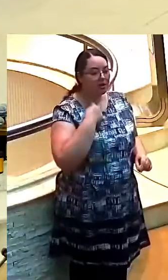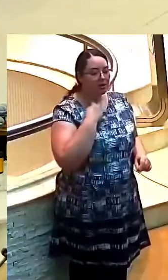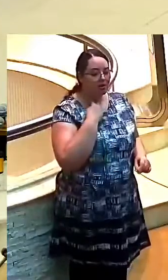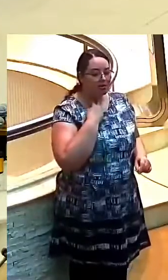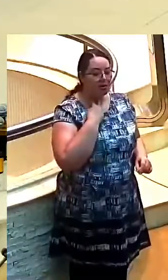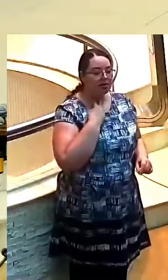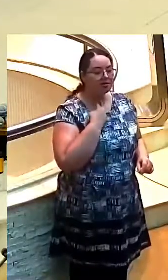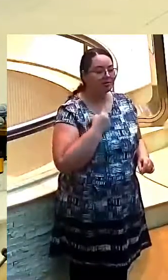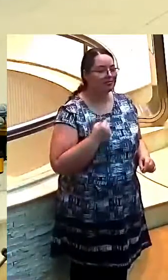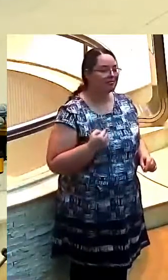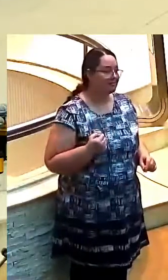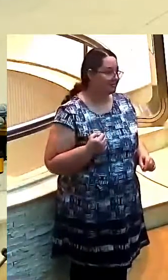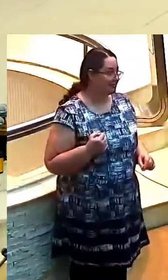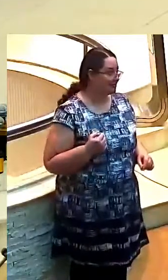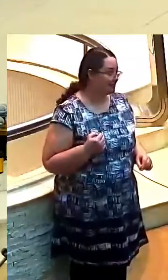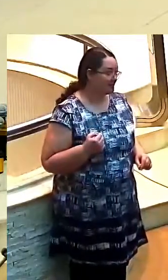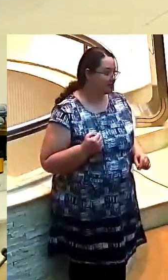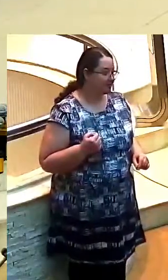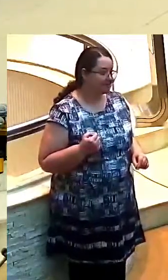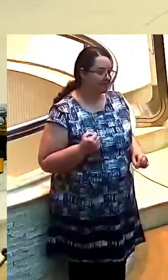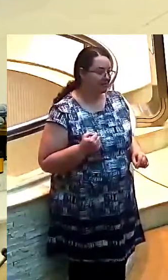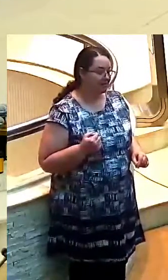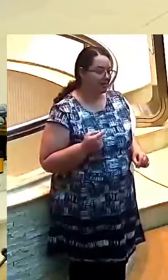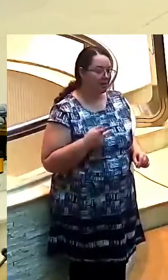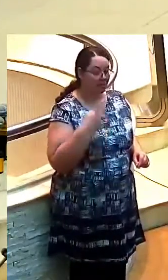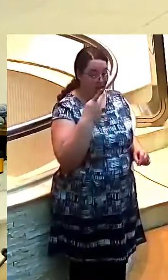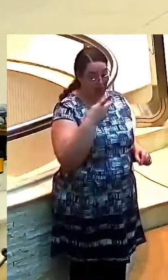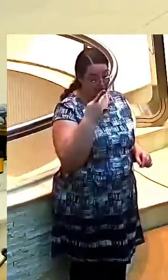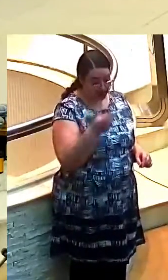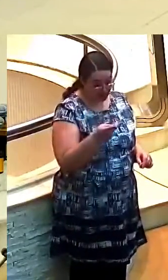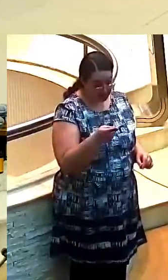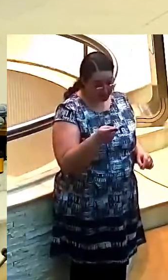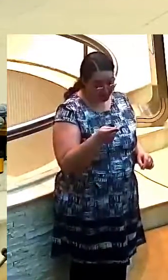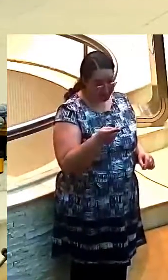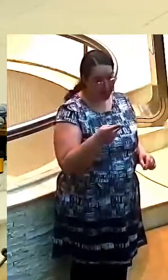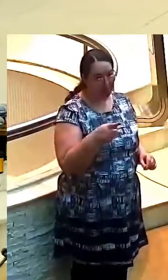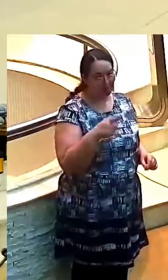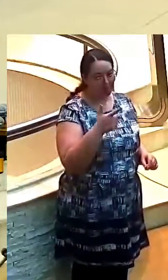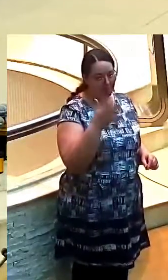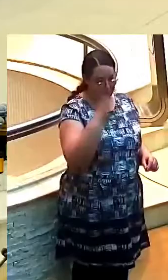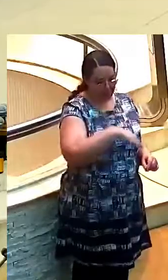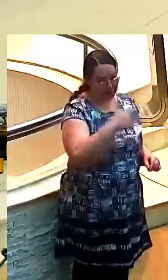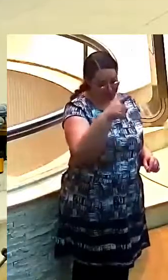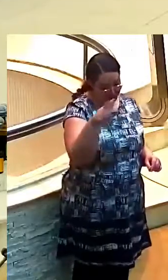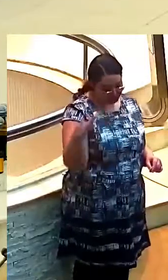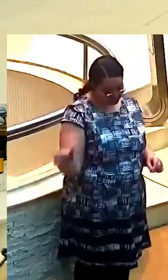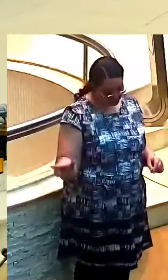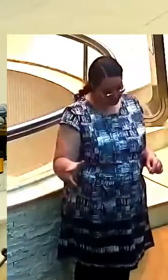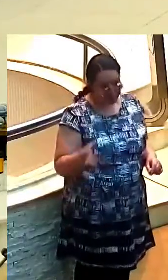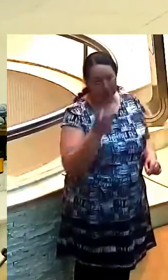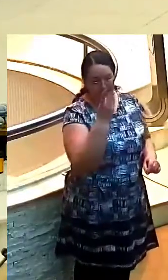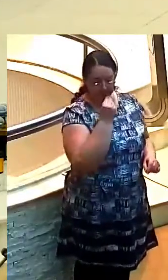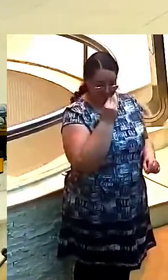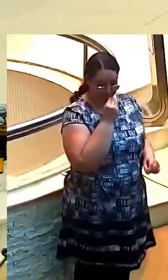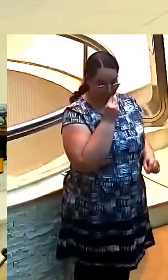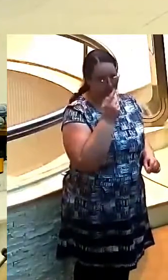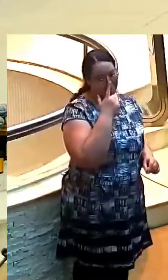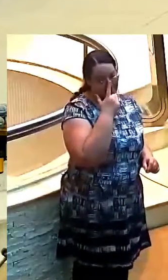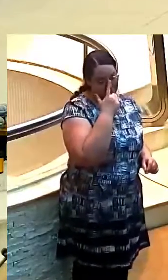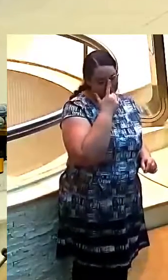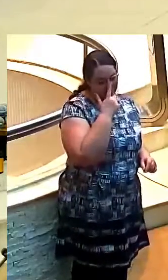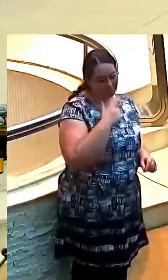ou não, será culpável, ou inculpável, o resultado,